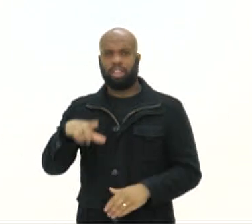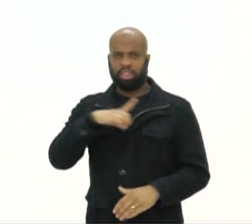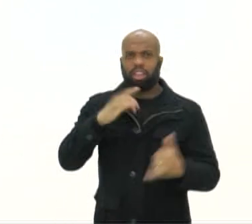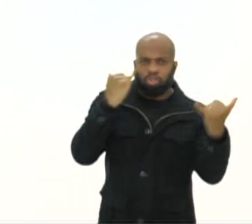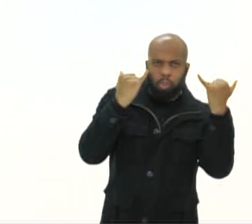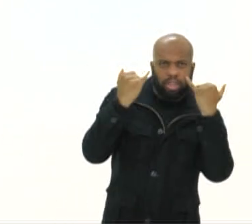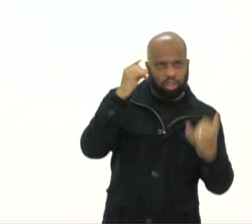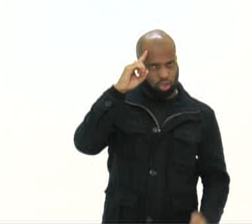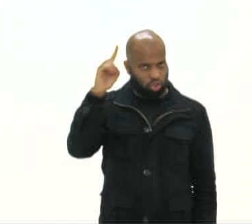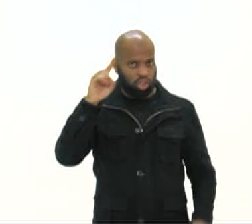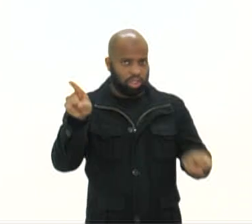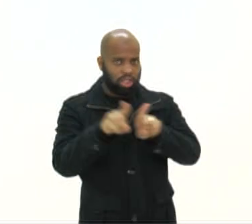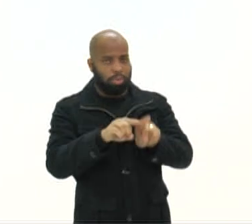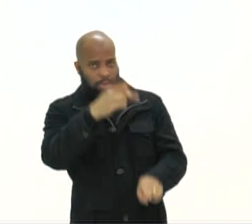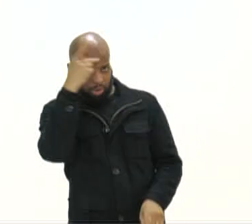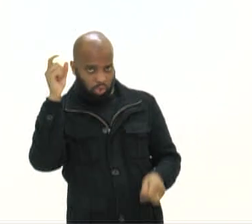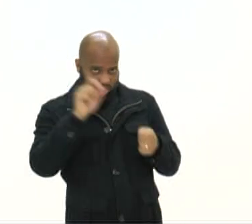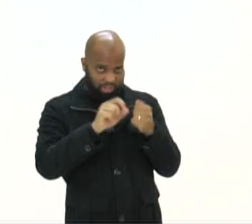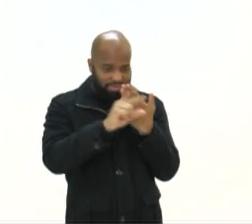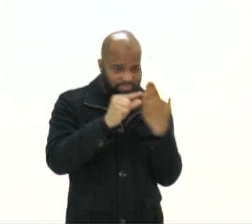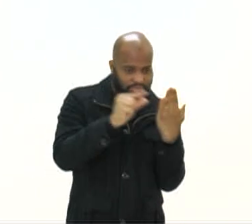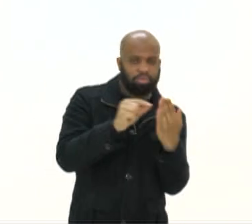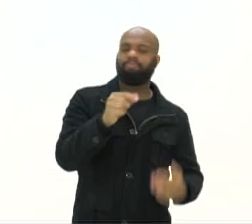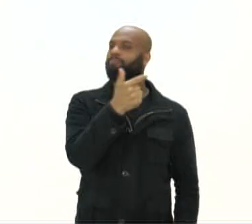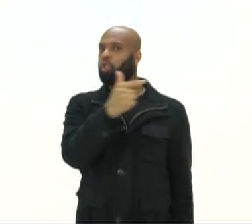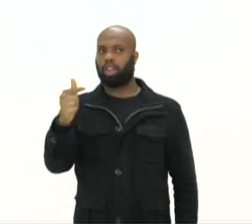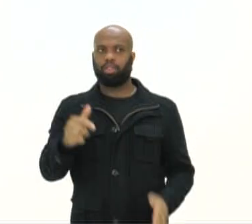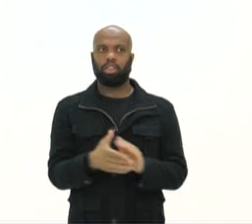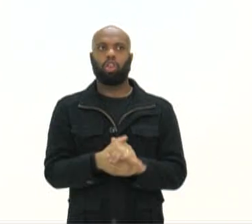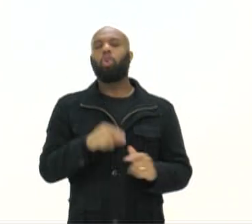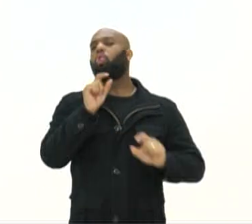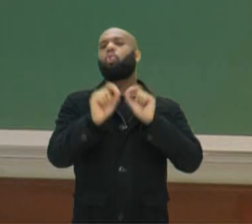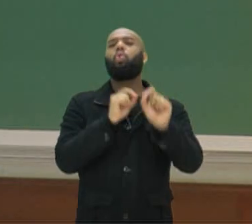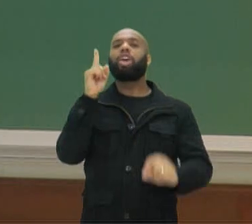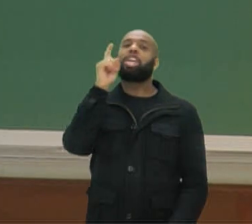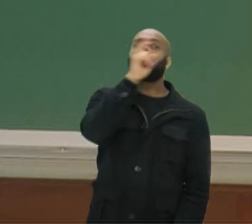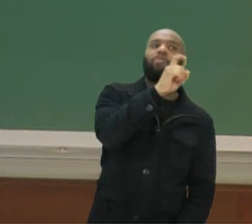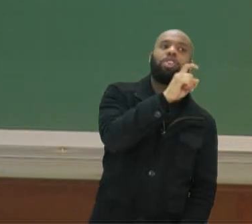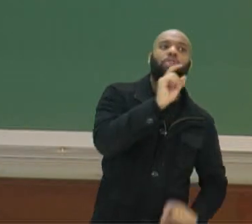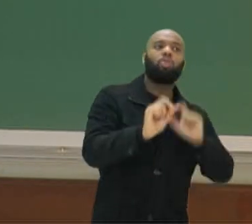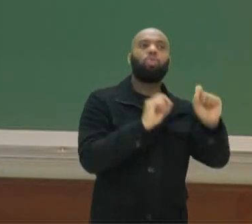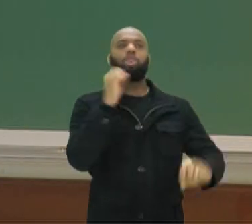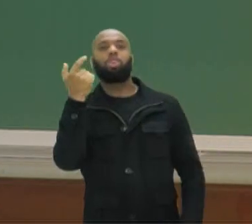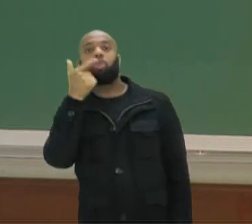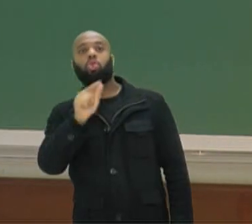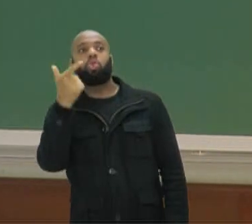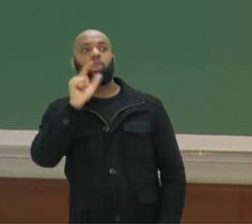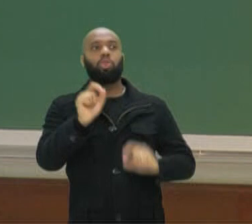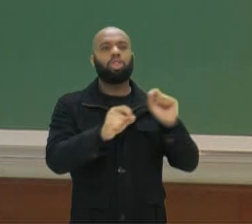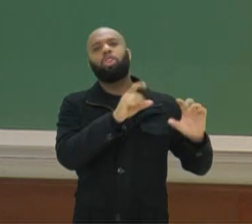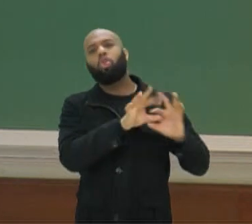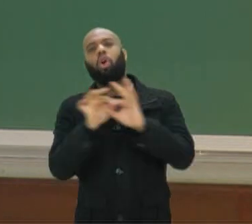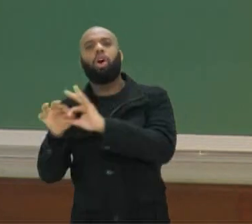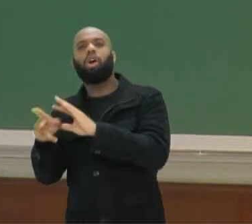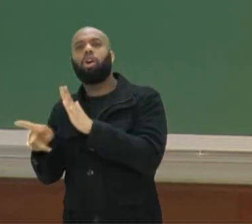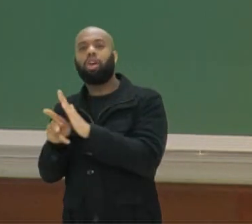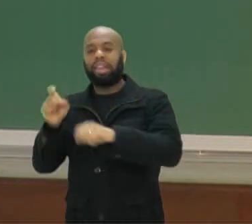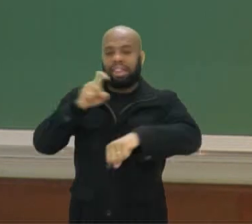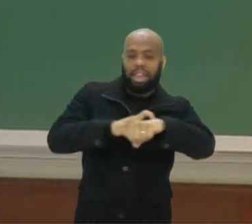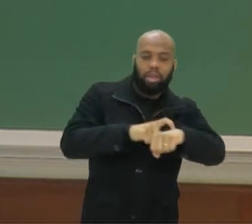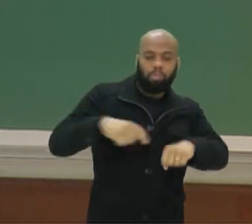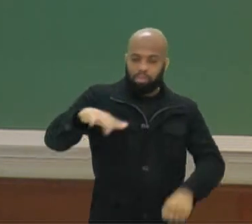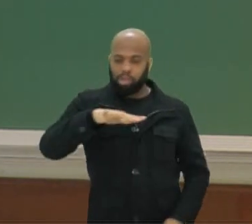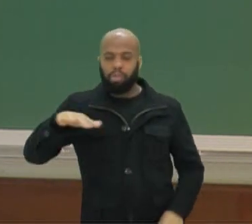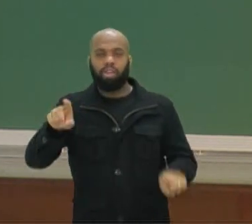data e autor? Não. Então, o que dificultou para a gente é a gente conseguir contextualizar em tempo e